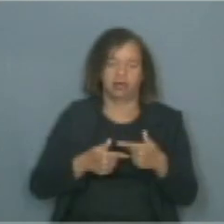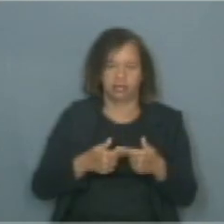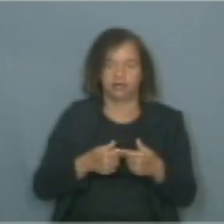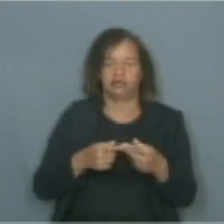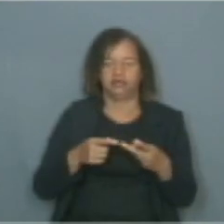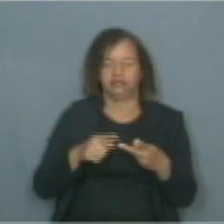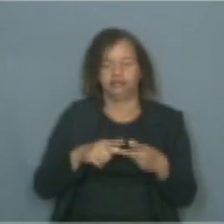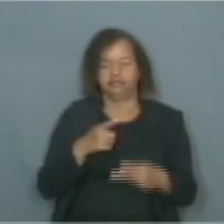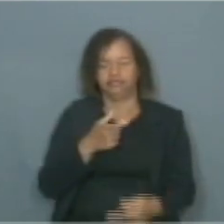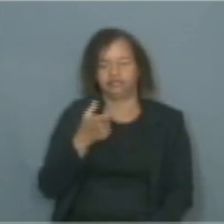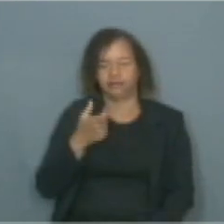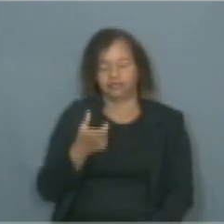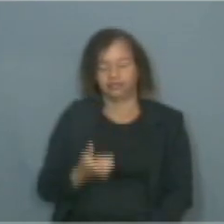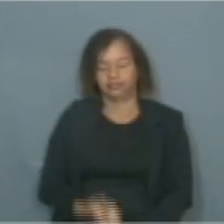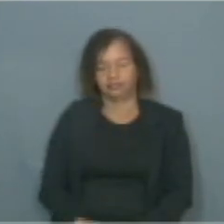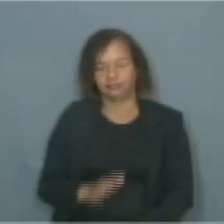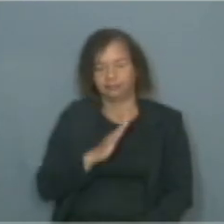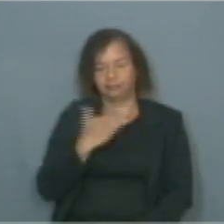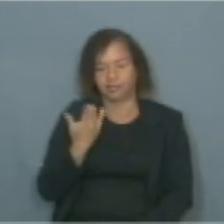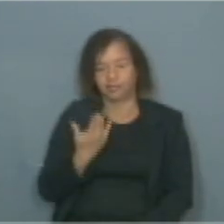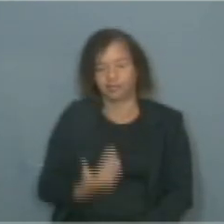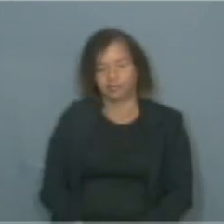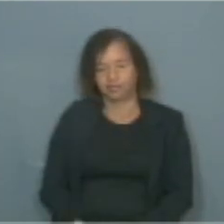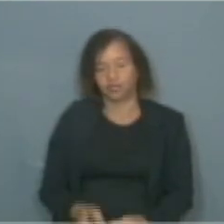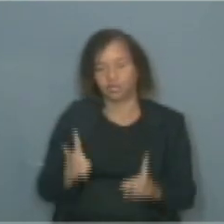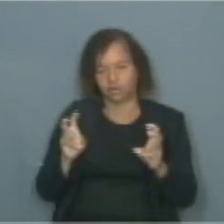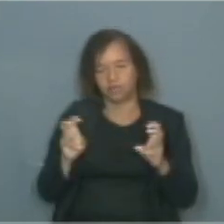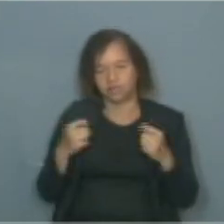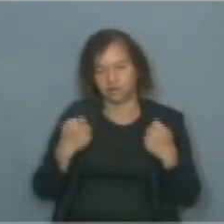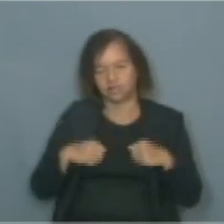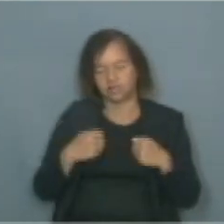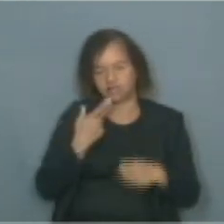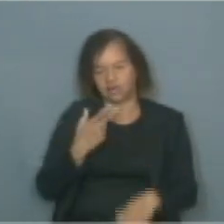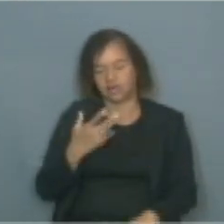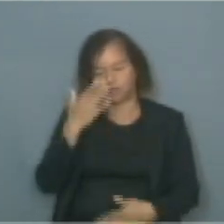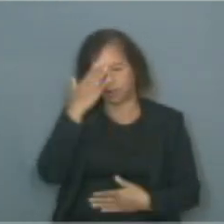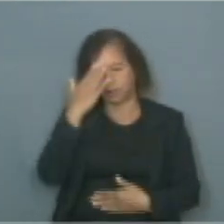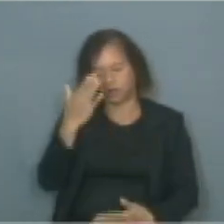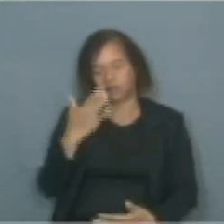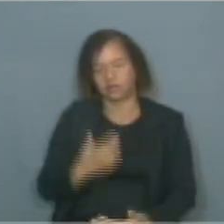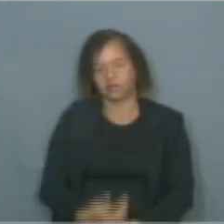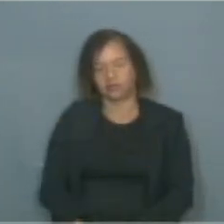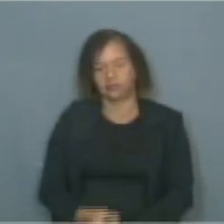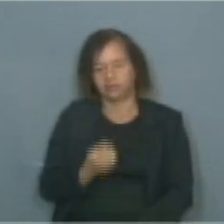assim, foi assassinado. É sobre isso que a gente precisa falar. Muito obrigada, bom dia a todos.